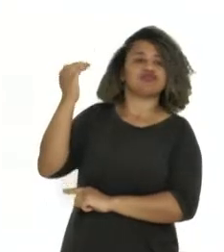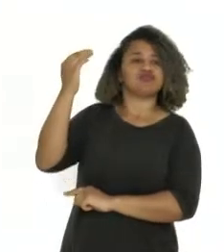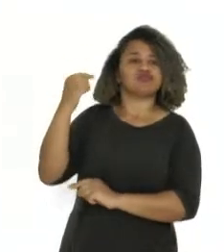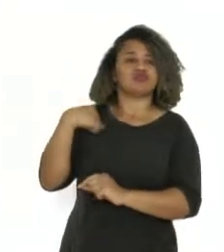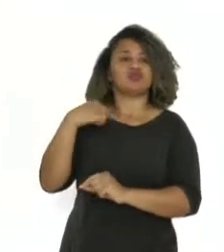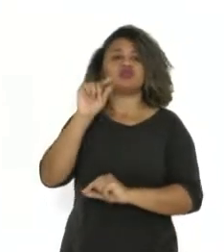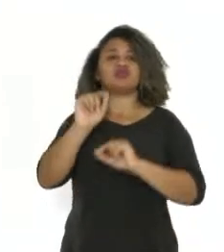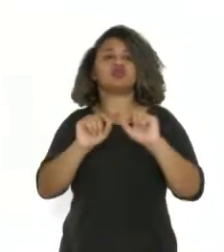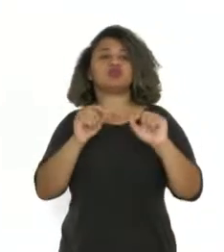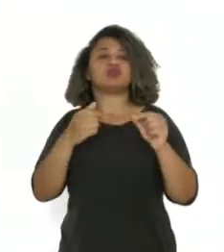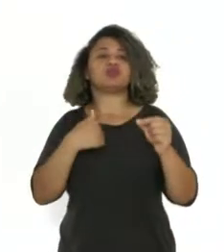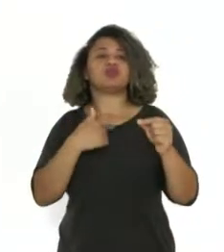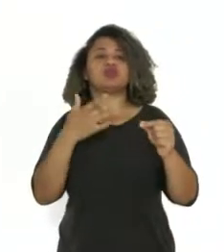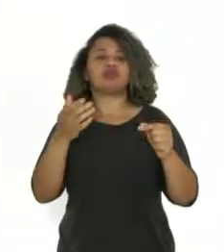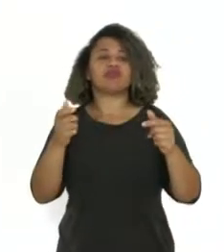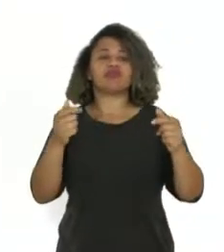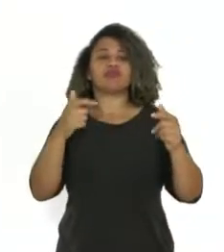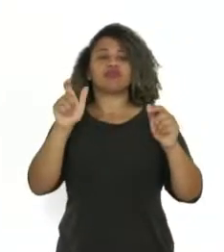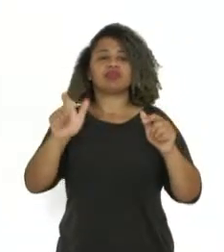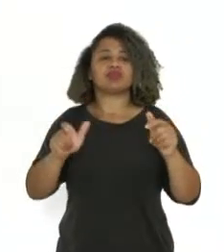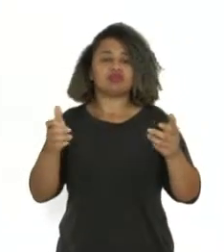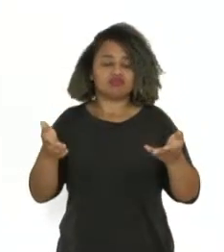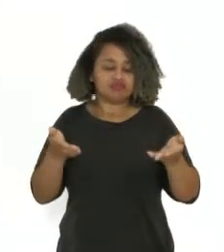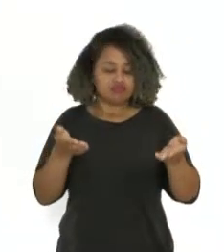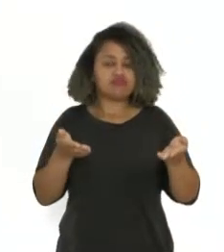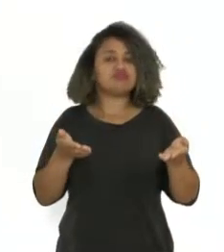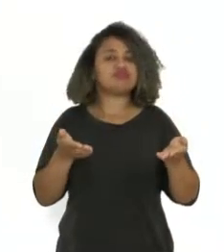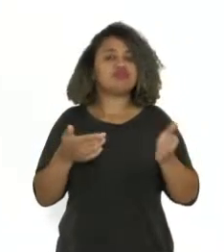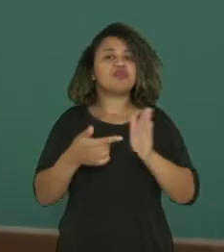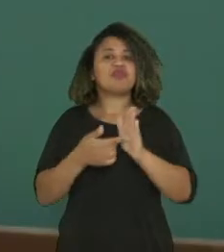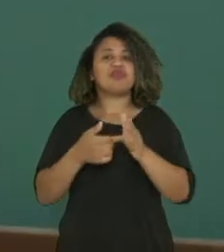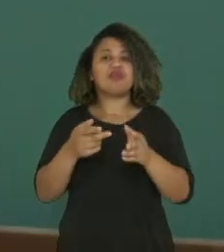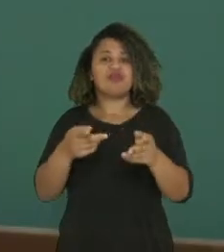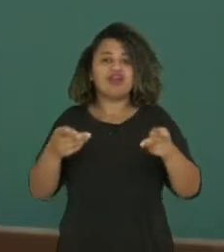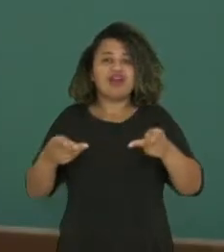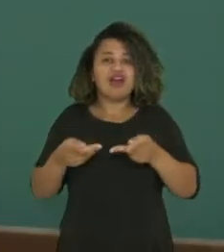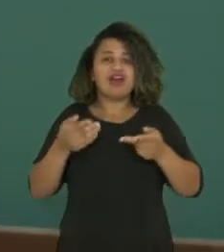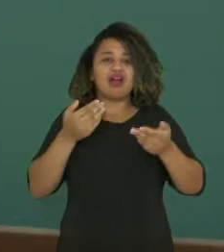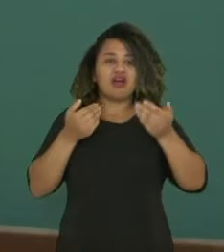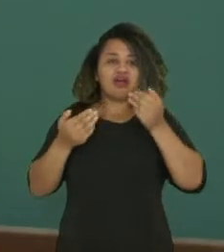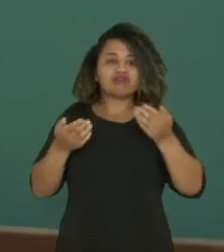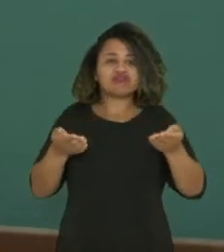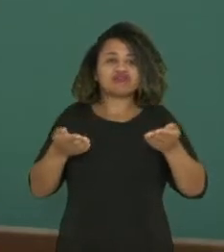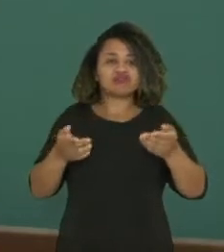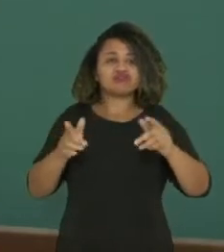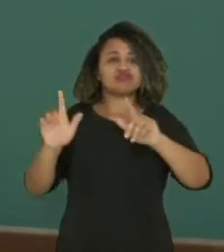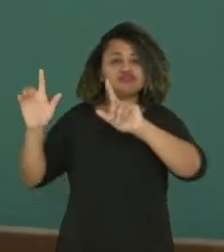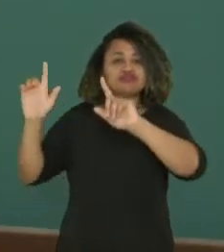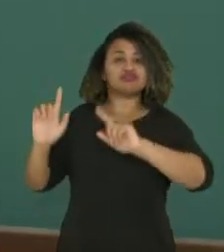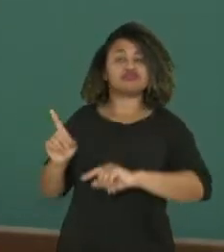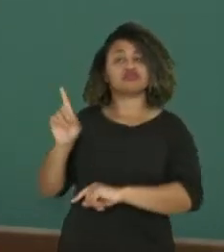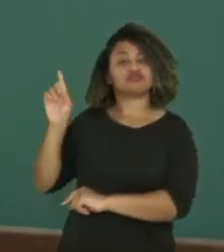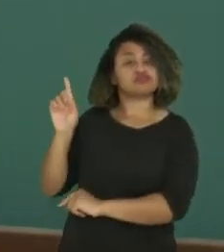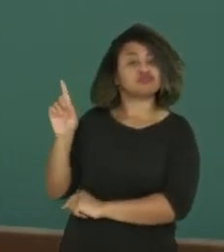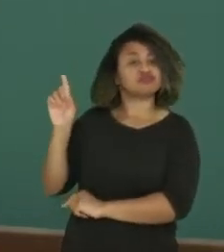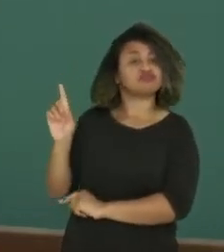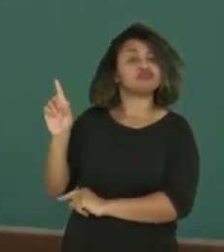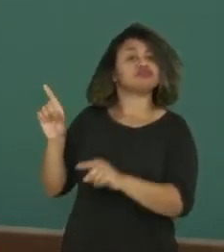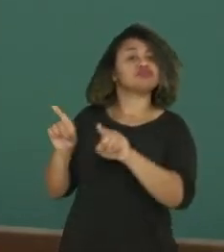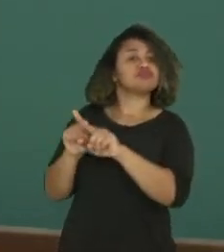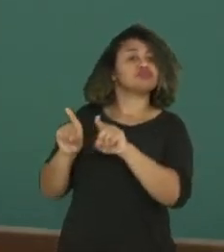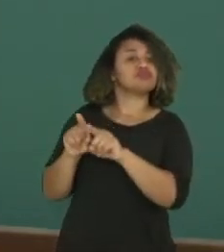aí do cidadão, um prato, né, uma comida, e aqui abaixo, ó, nós temos aí uma